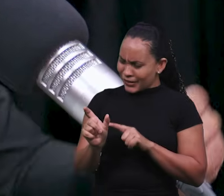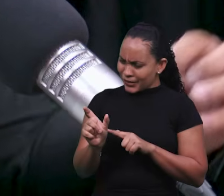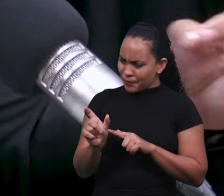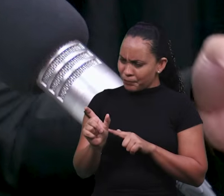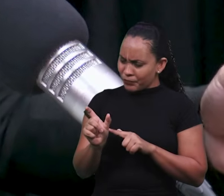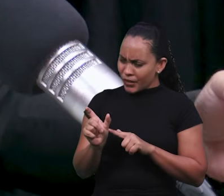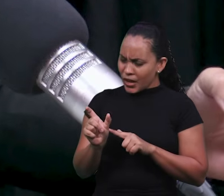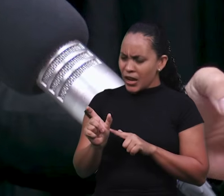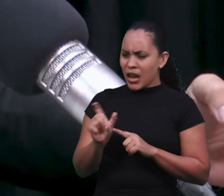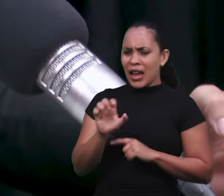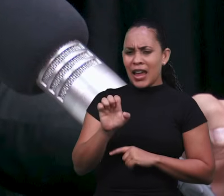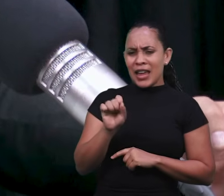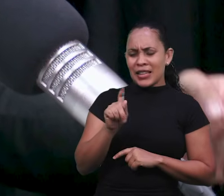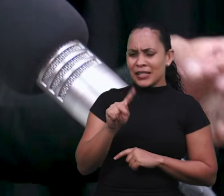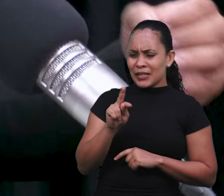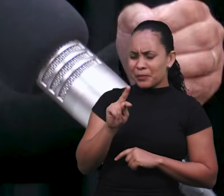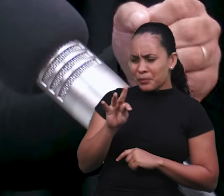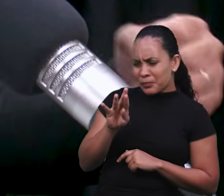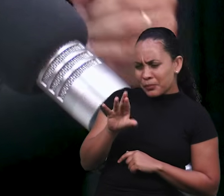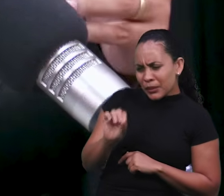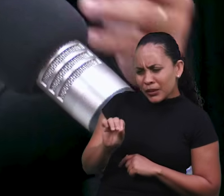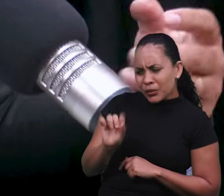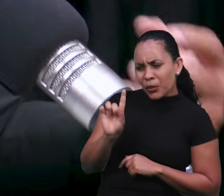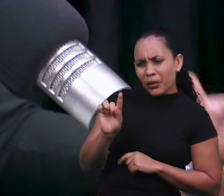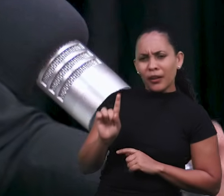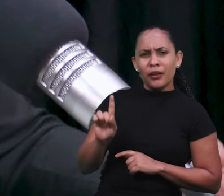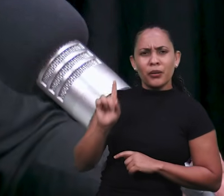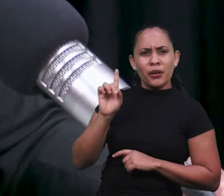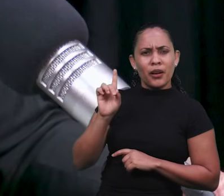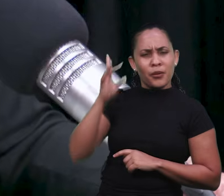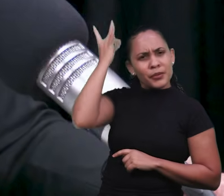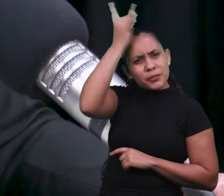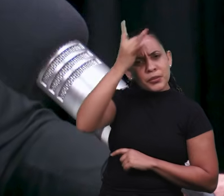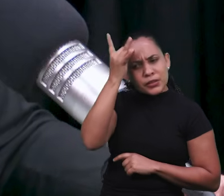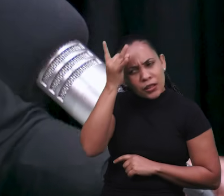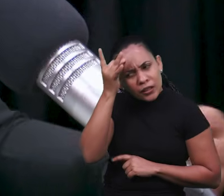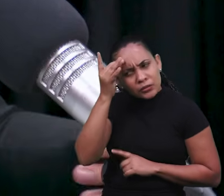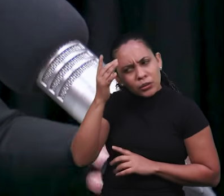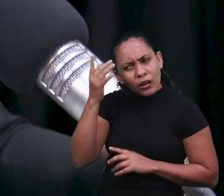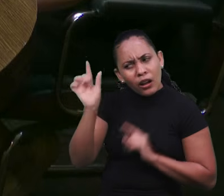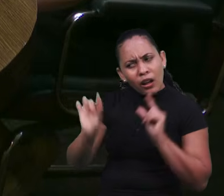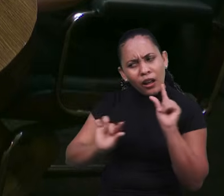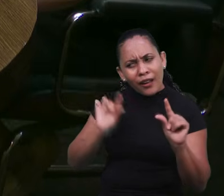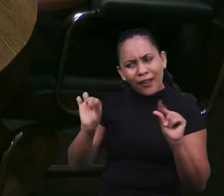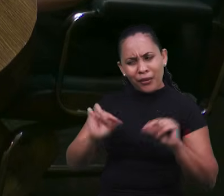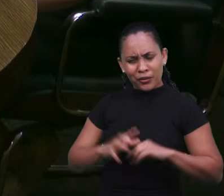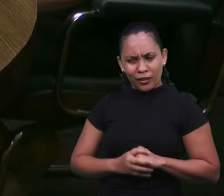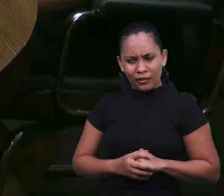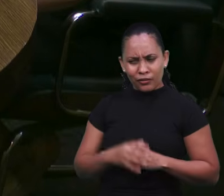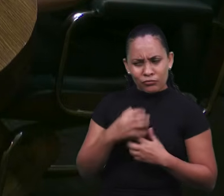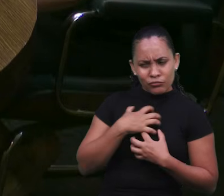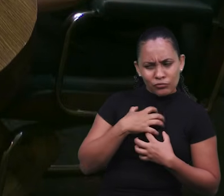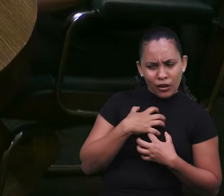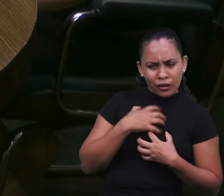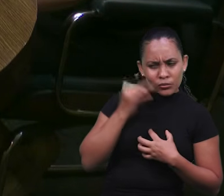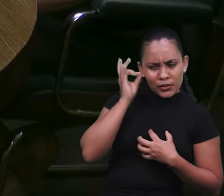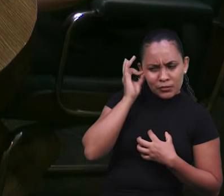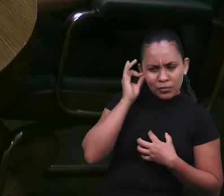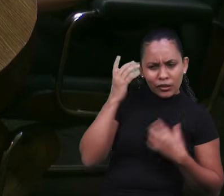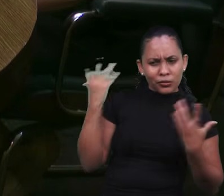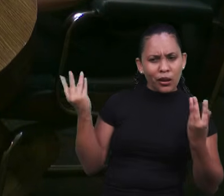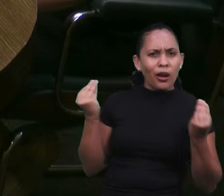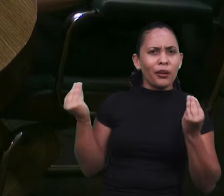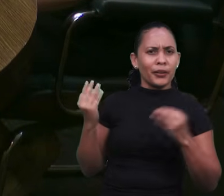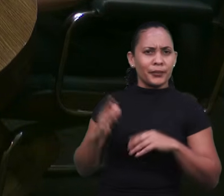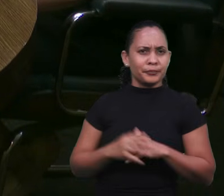ou é o Espírito Santo do Senhor? Que uhum. aí tem que estar tem também para o que está sendo falado, para não causar confusão. Porque essa ação da transformação não é própria